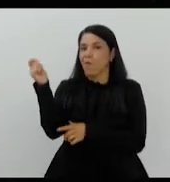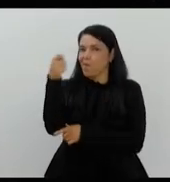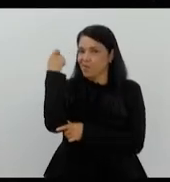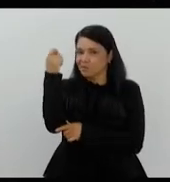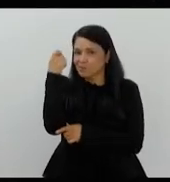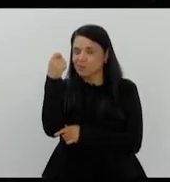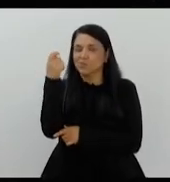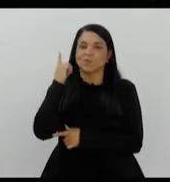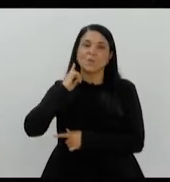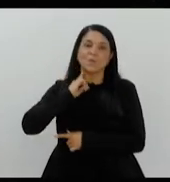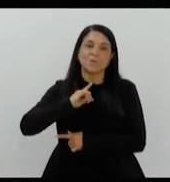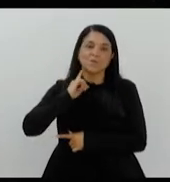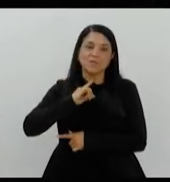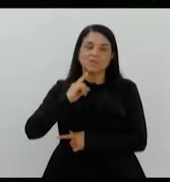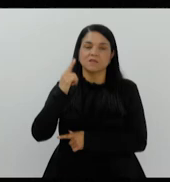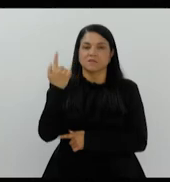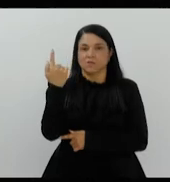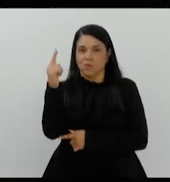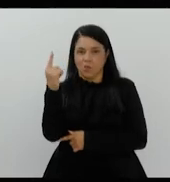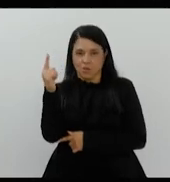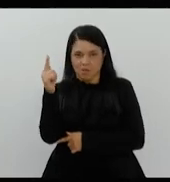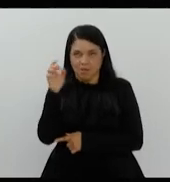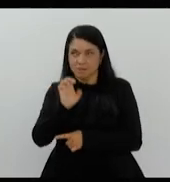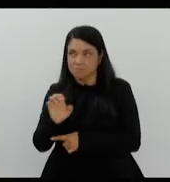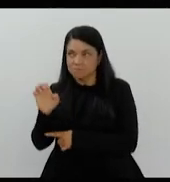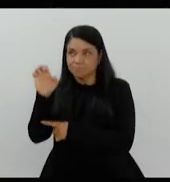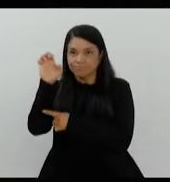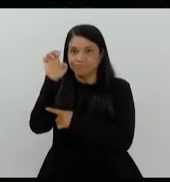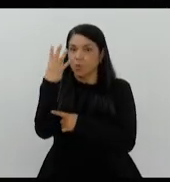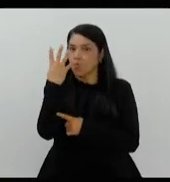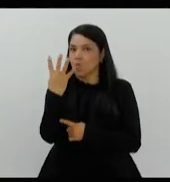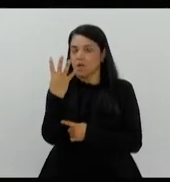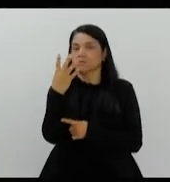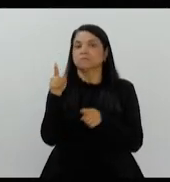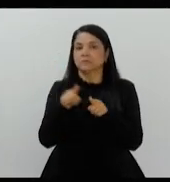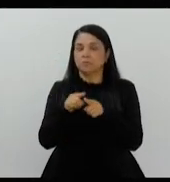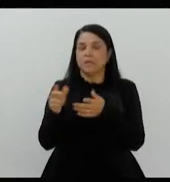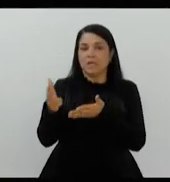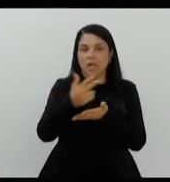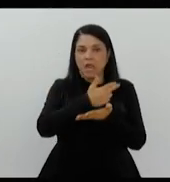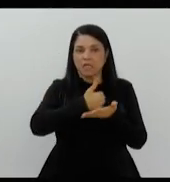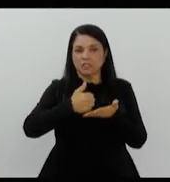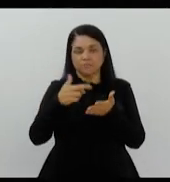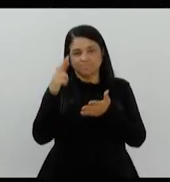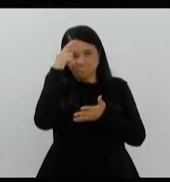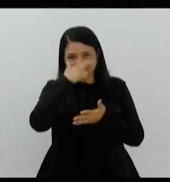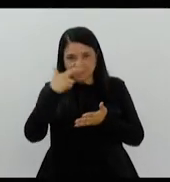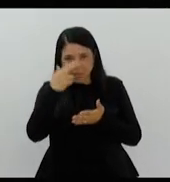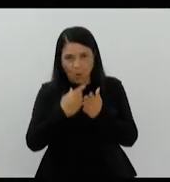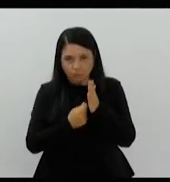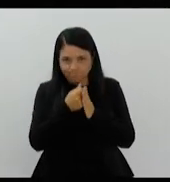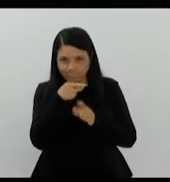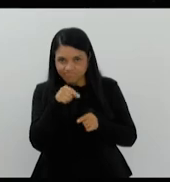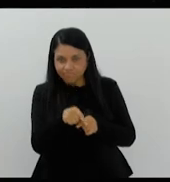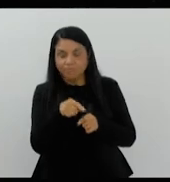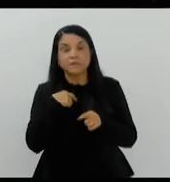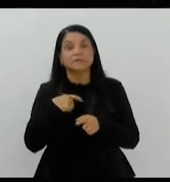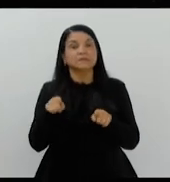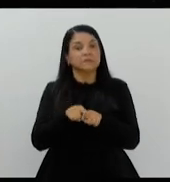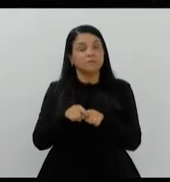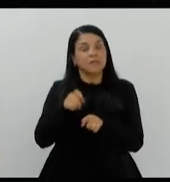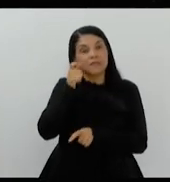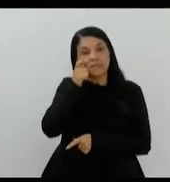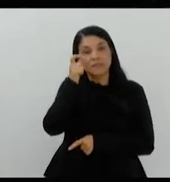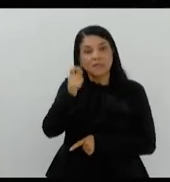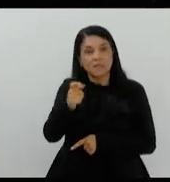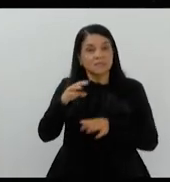Sul, Minas Gerais e Goiás, que estão no regime de recuperação fiscal. Mas também interessa